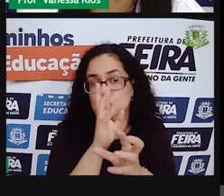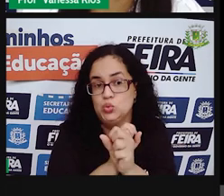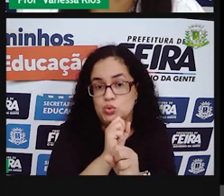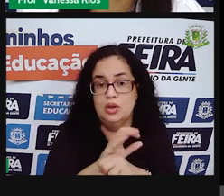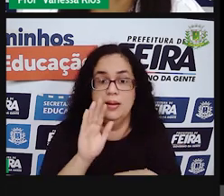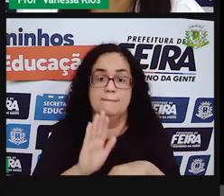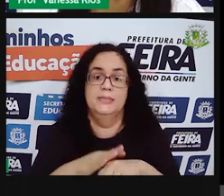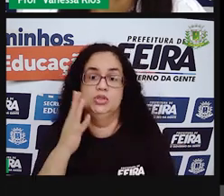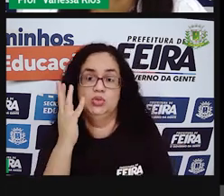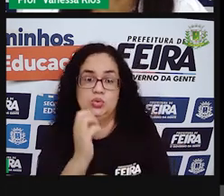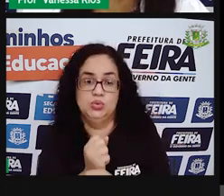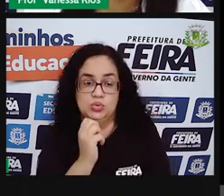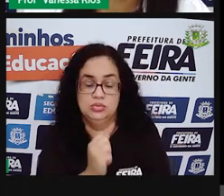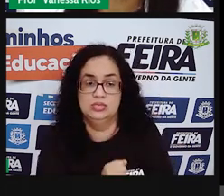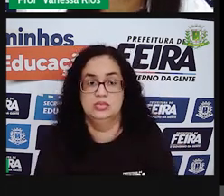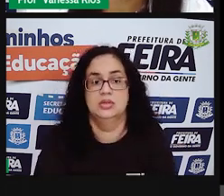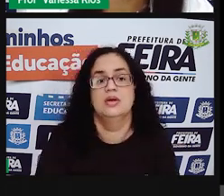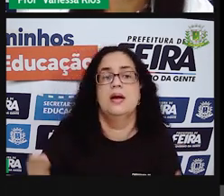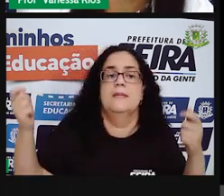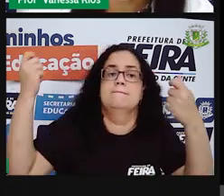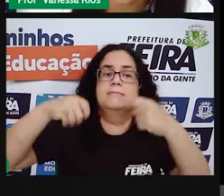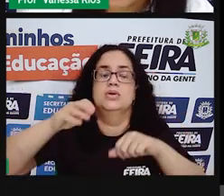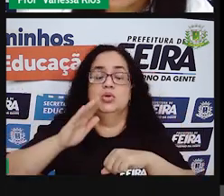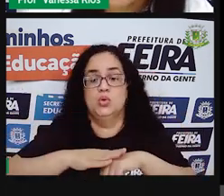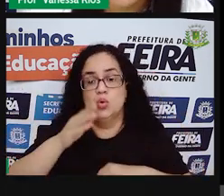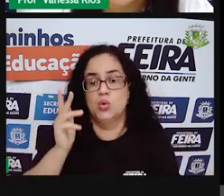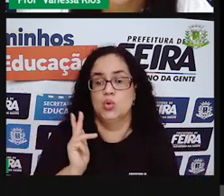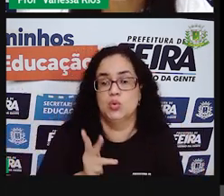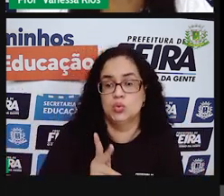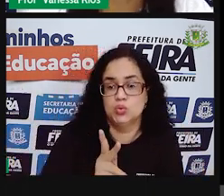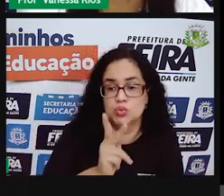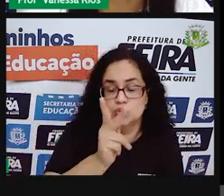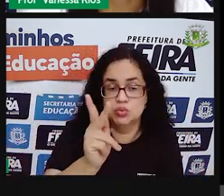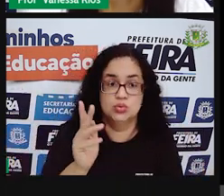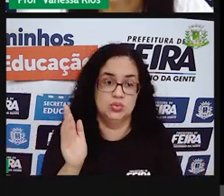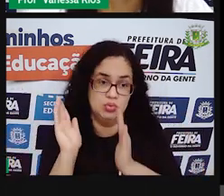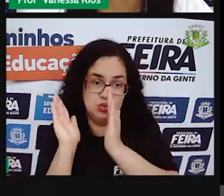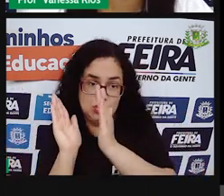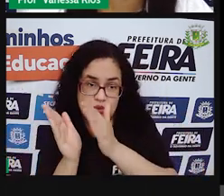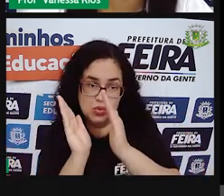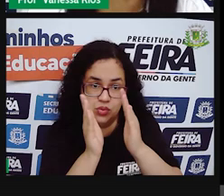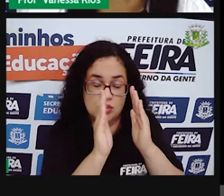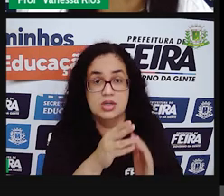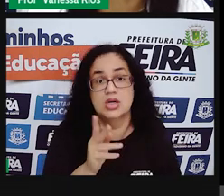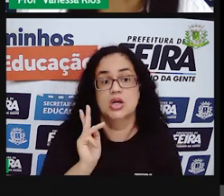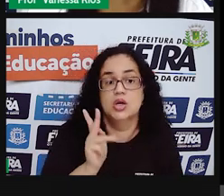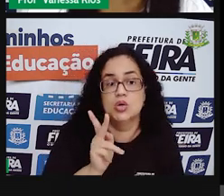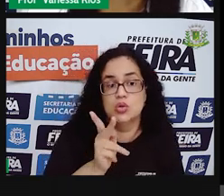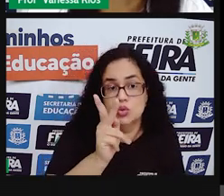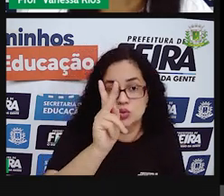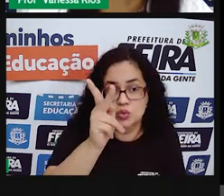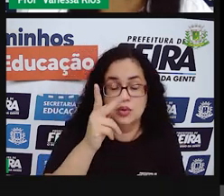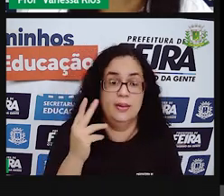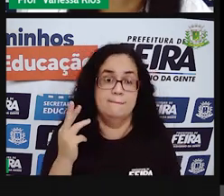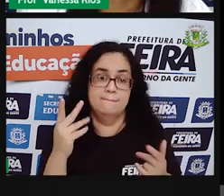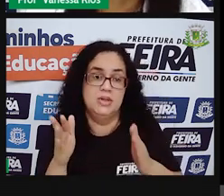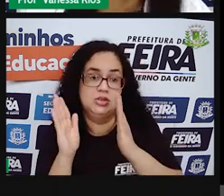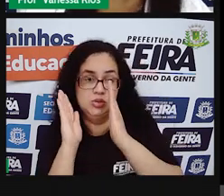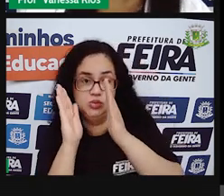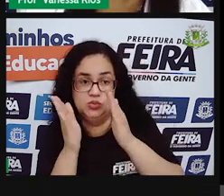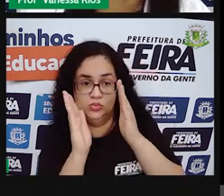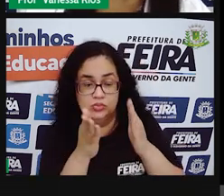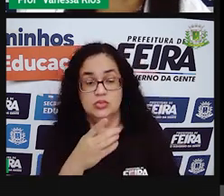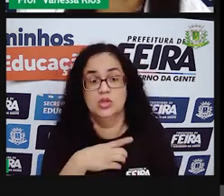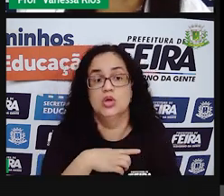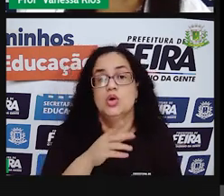os demais números. E se precisasse dar continuidade a essa sequência, era só continuar aplicando o mesmo padrão, que